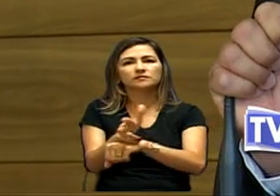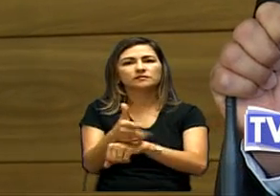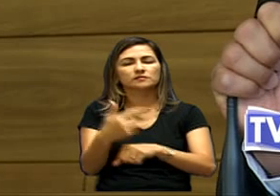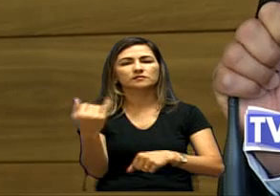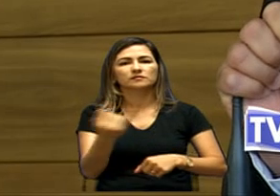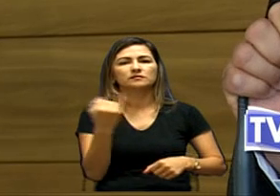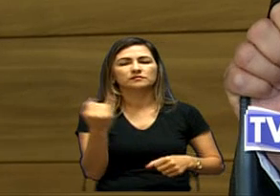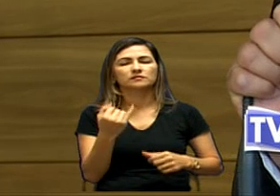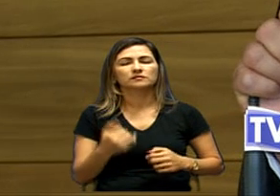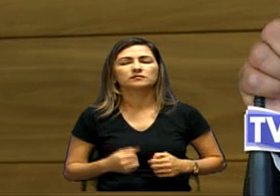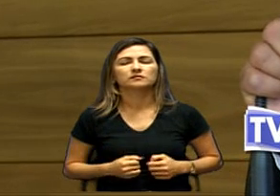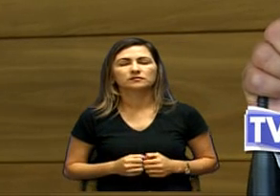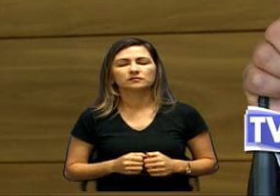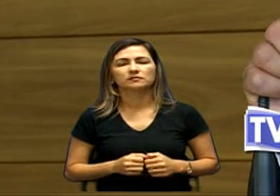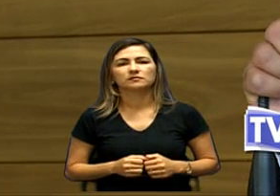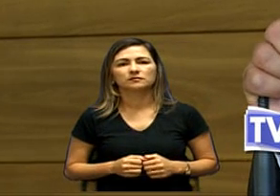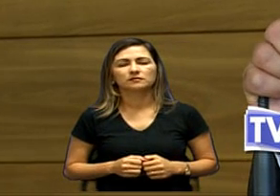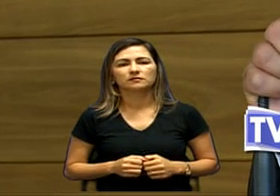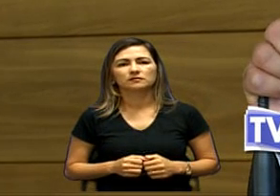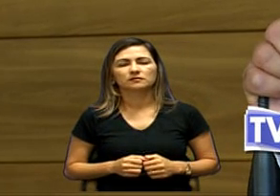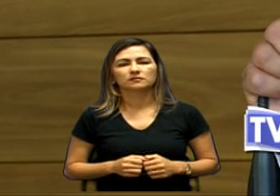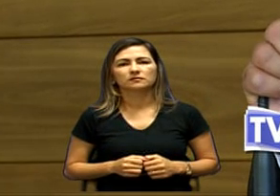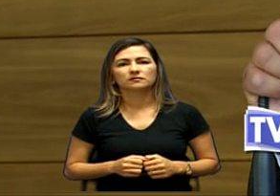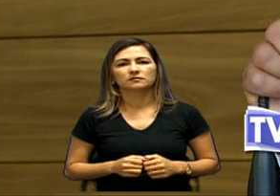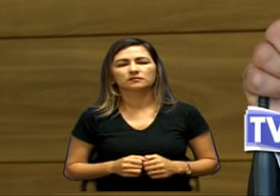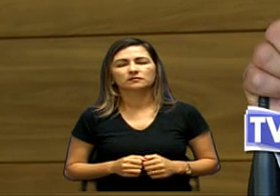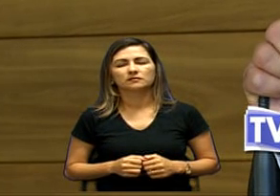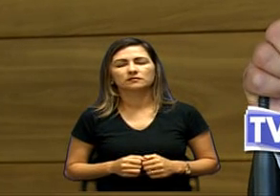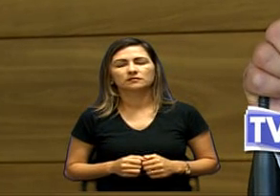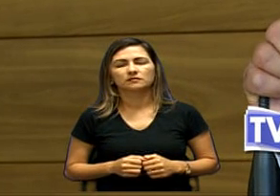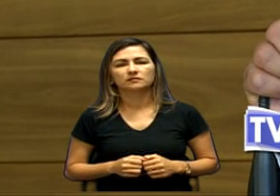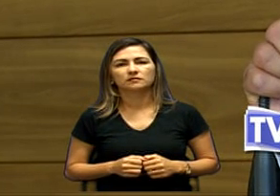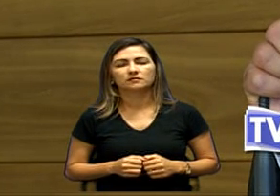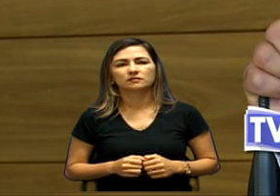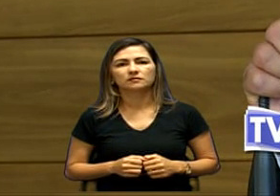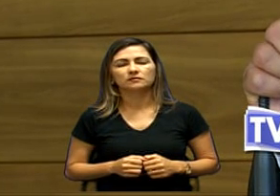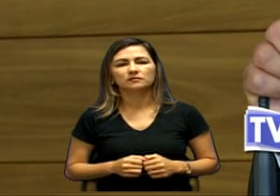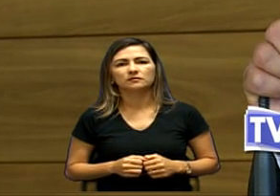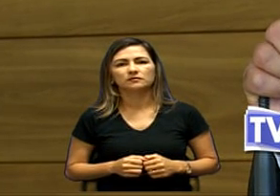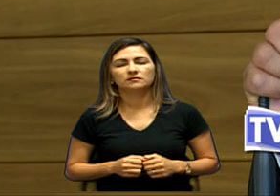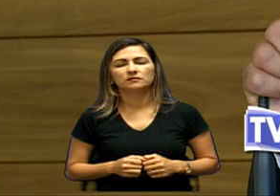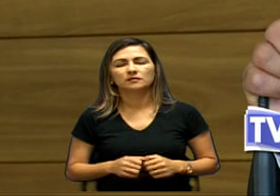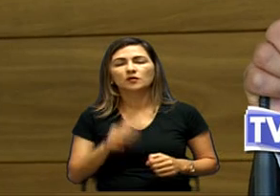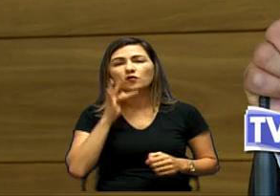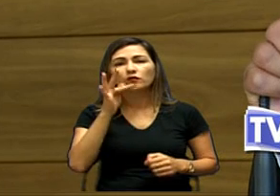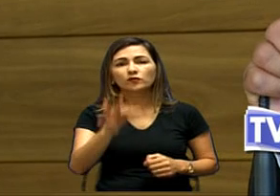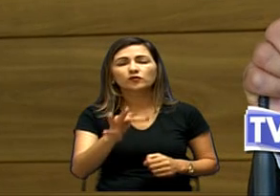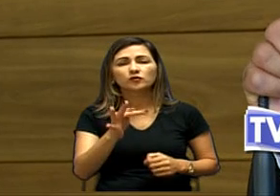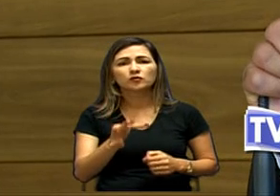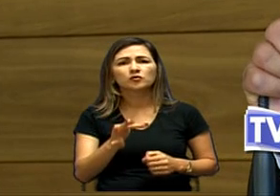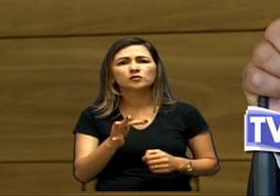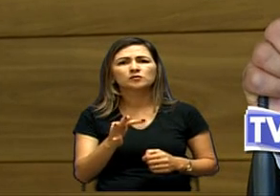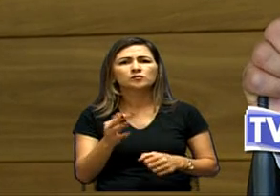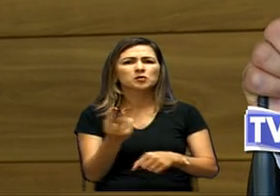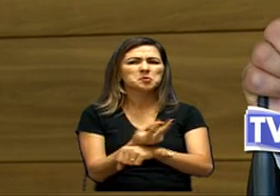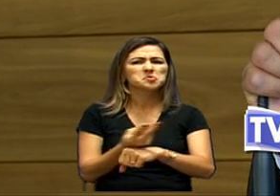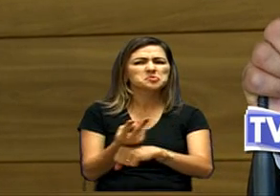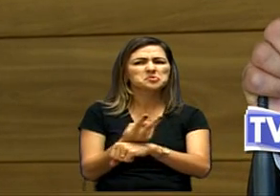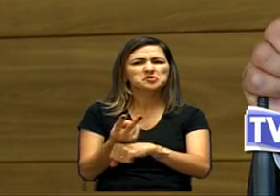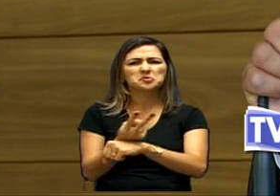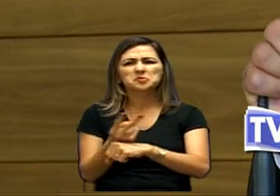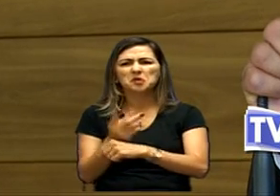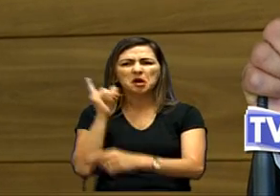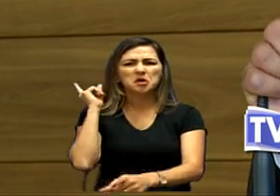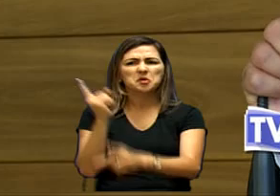resolve mais de imediato segurança, com certeza, mas que também no futuro a gente consiga realmente detectar aí qual é o problema realmente que está ocorrendo